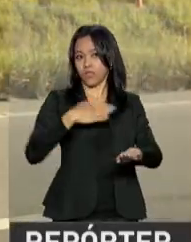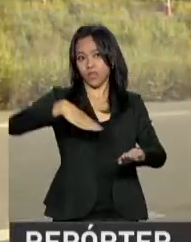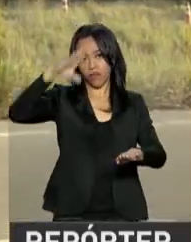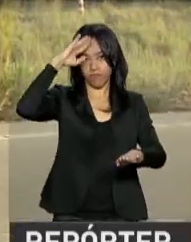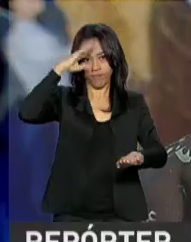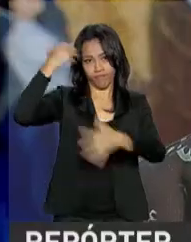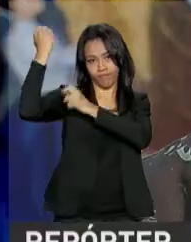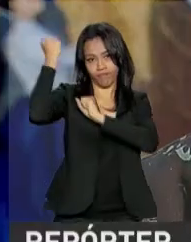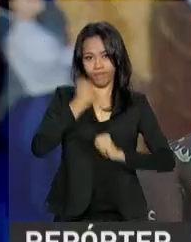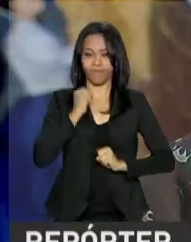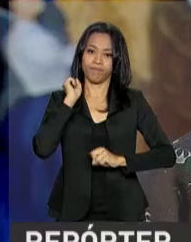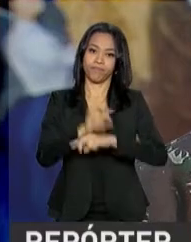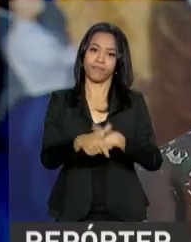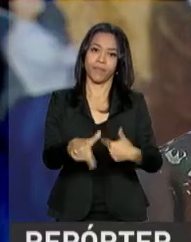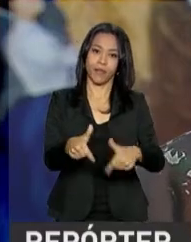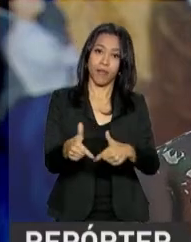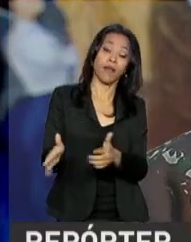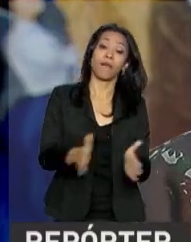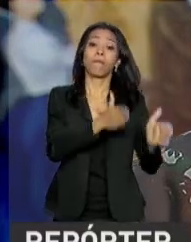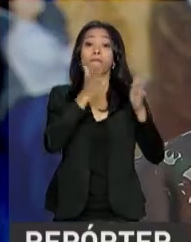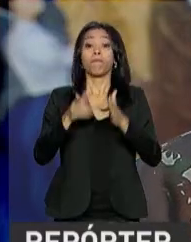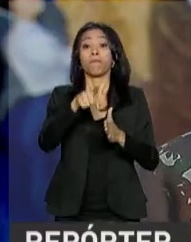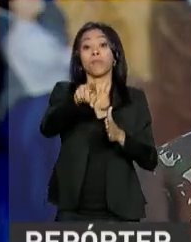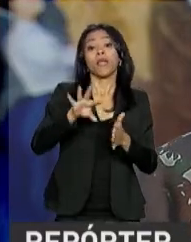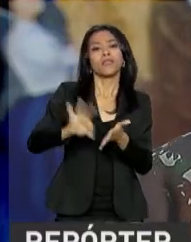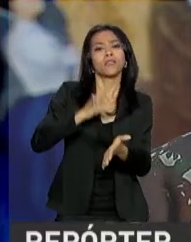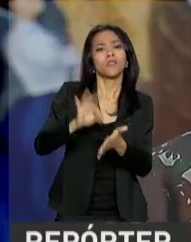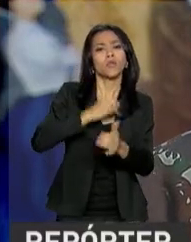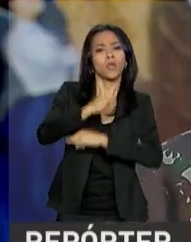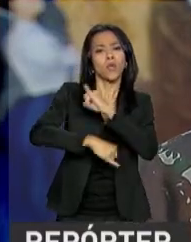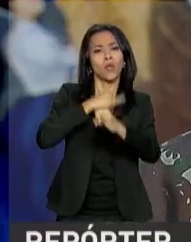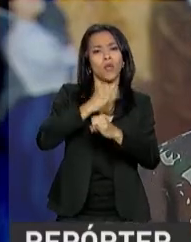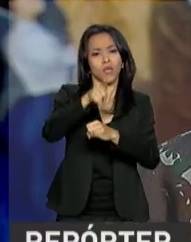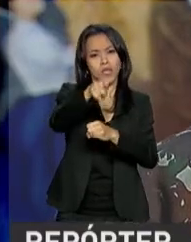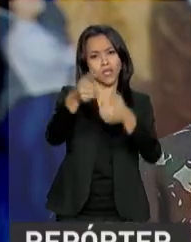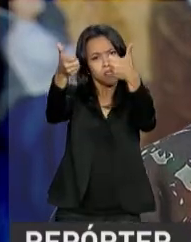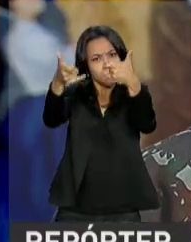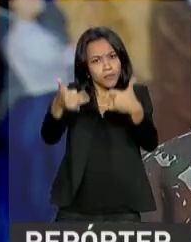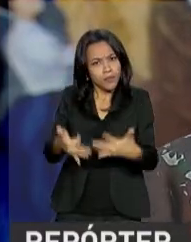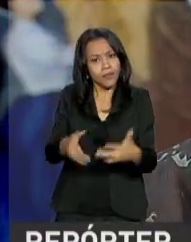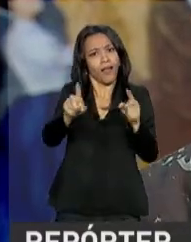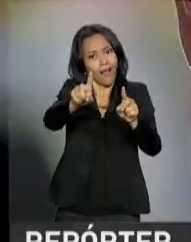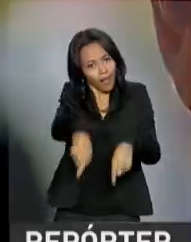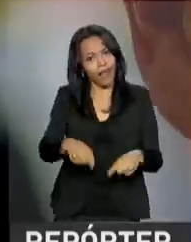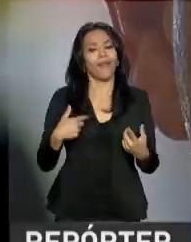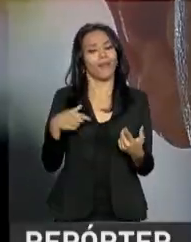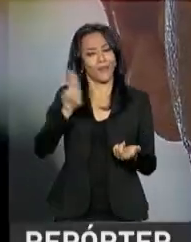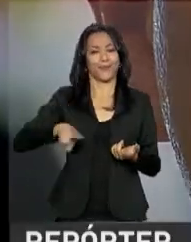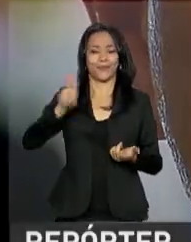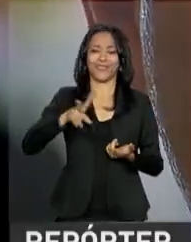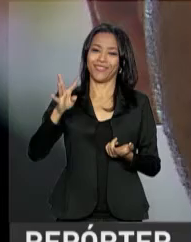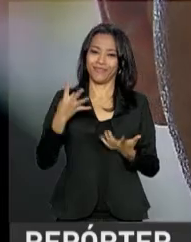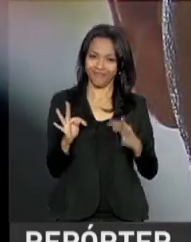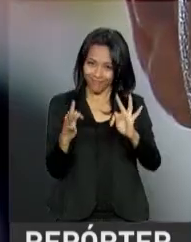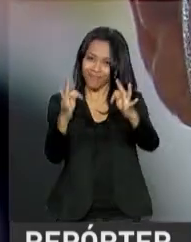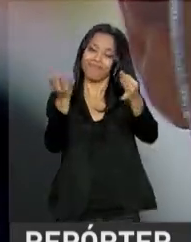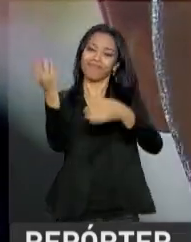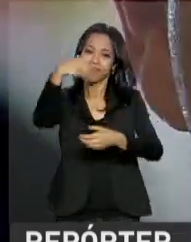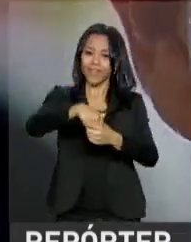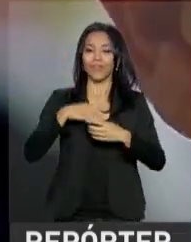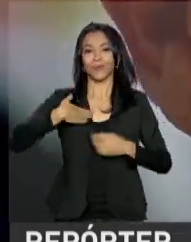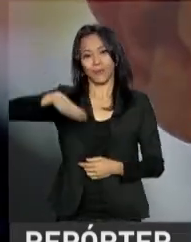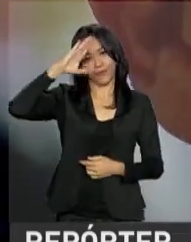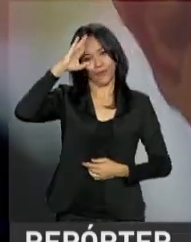armadas o alistamento online como explica o coronel aquino faz parte da modernização gradual do serviço